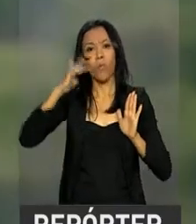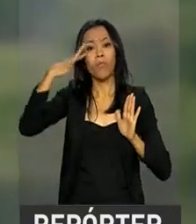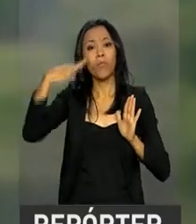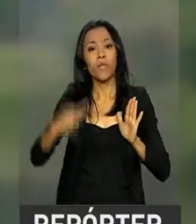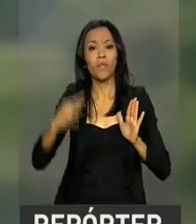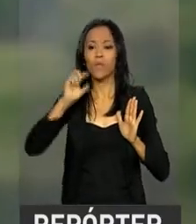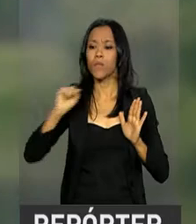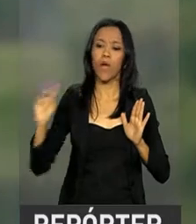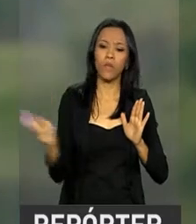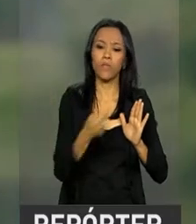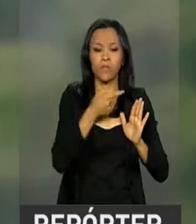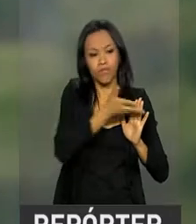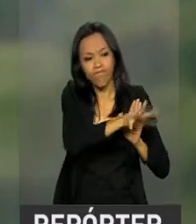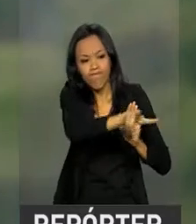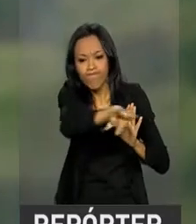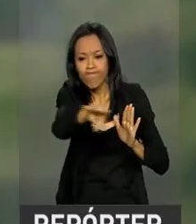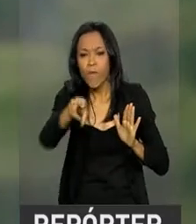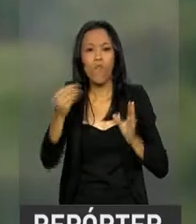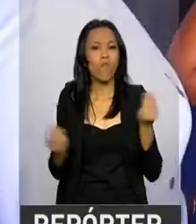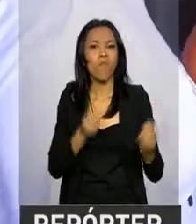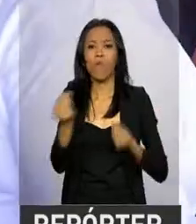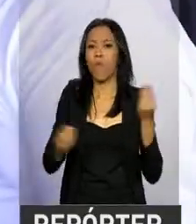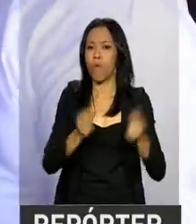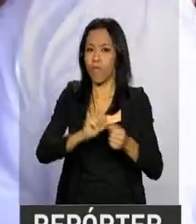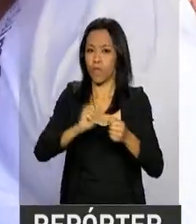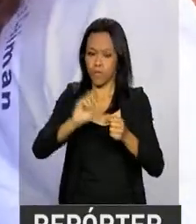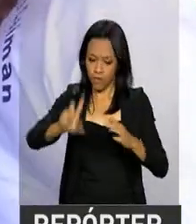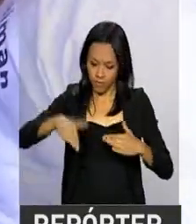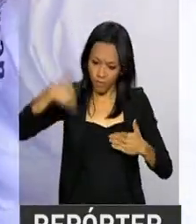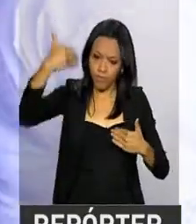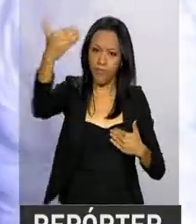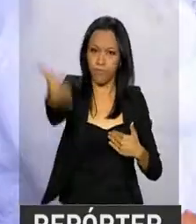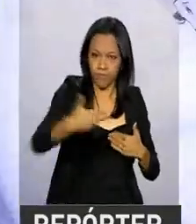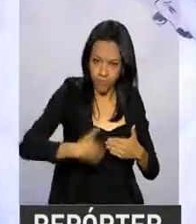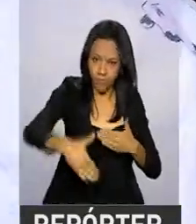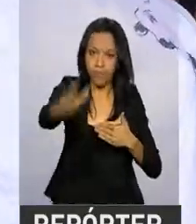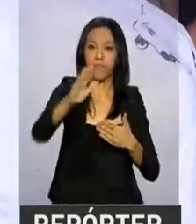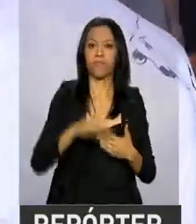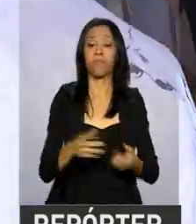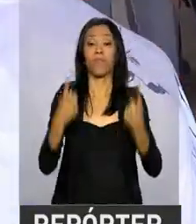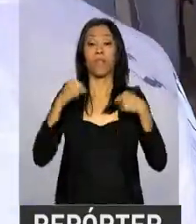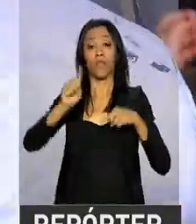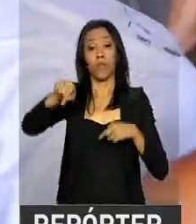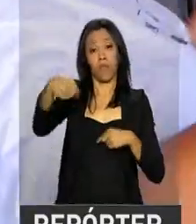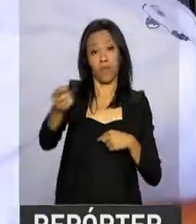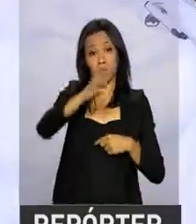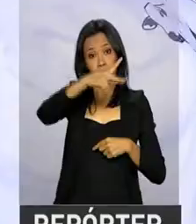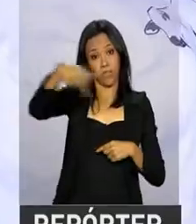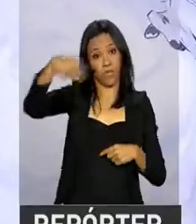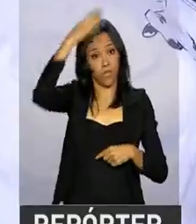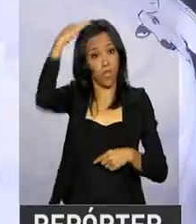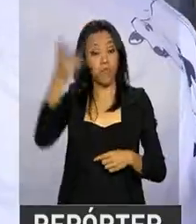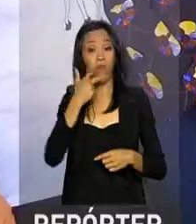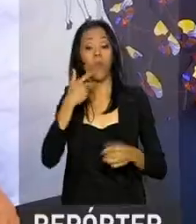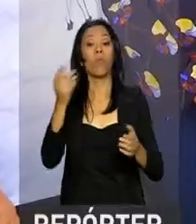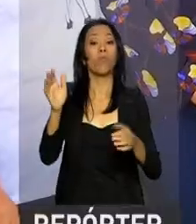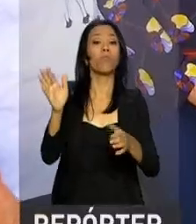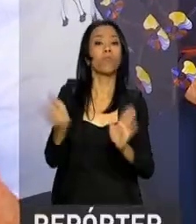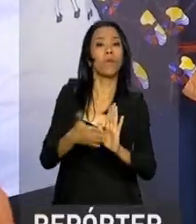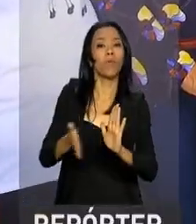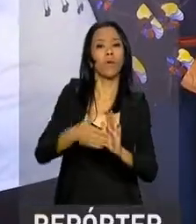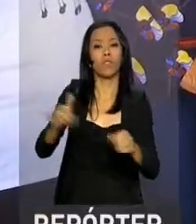gente poder ver o que vamos fazer daqui pra frente depois o presidente anunciou medidas para preservar e desenvolver de forma sustentável